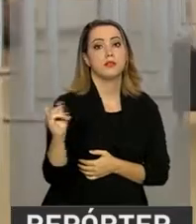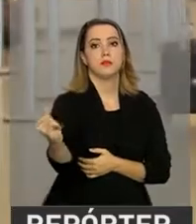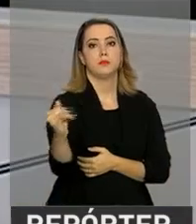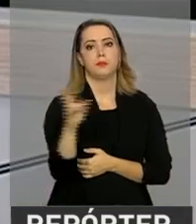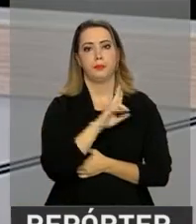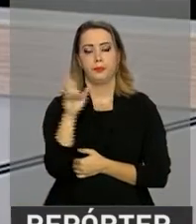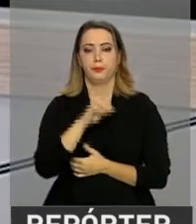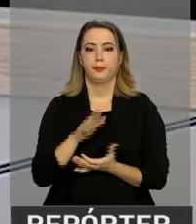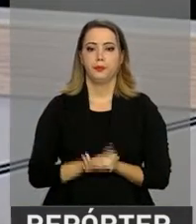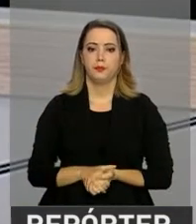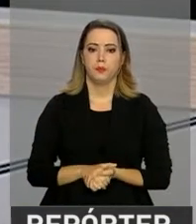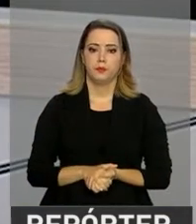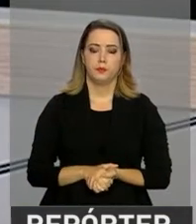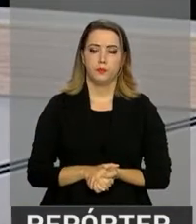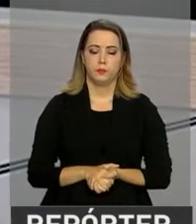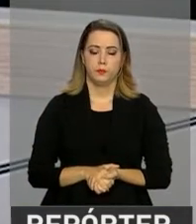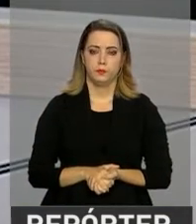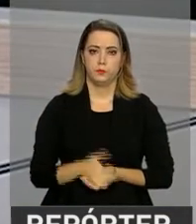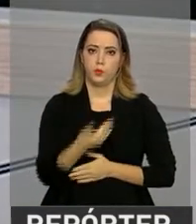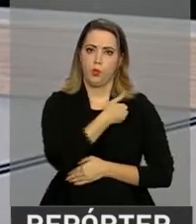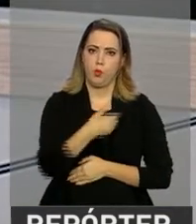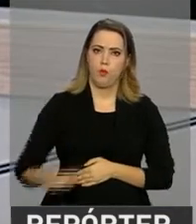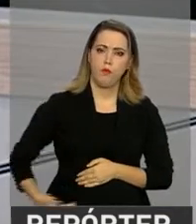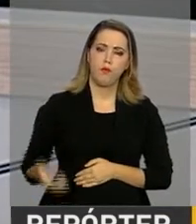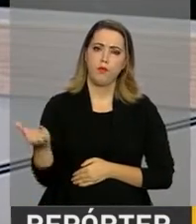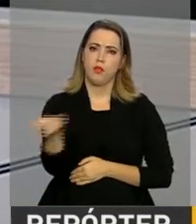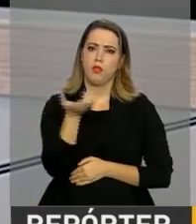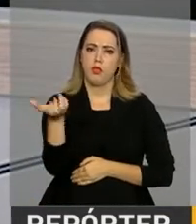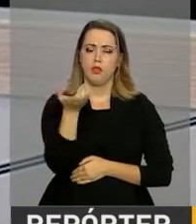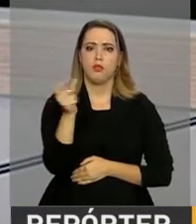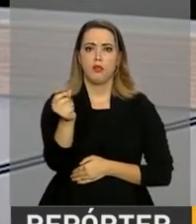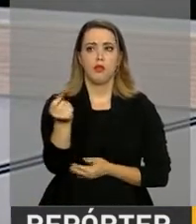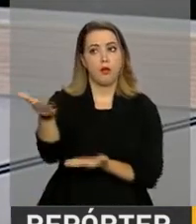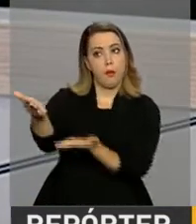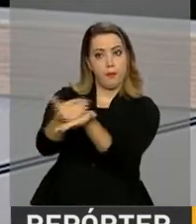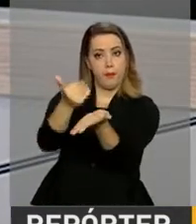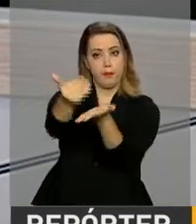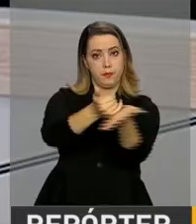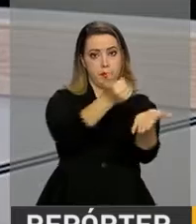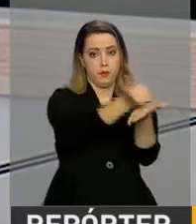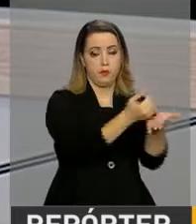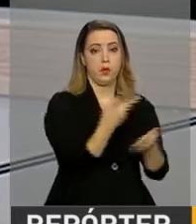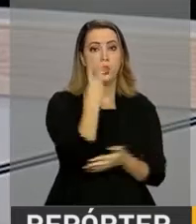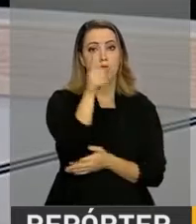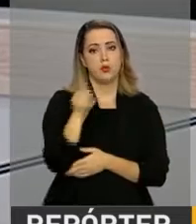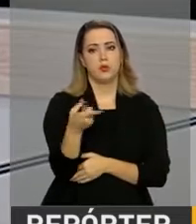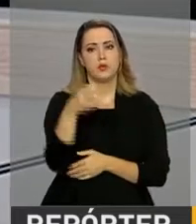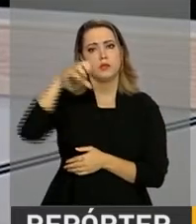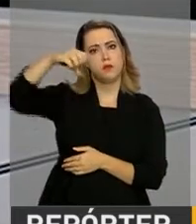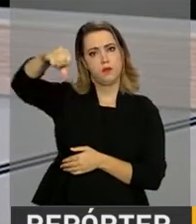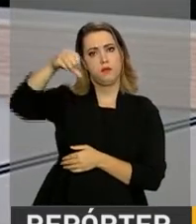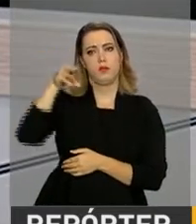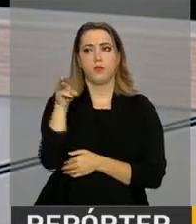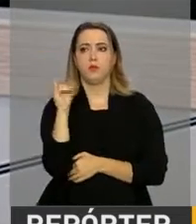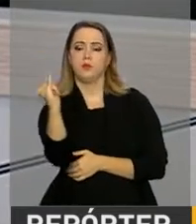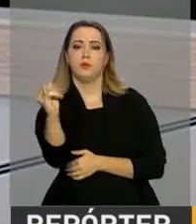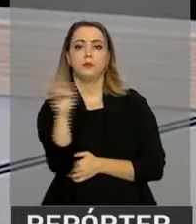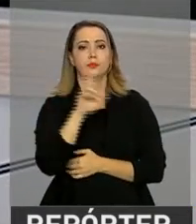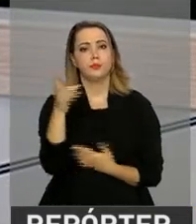R$ 6,5 bilhões. O governo espera arrecadar um mínimo de 2,9 bilhões, 3 bilhões de